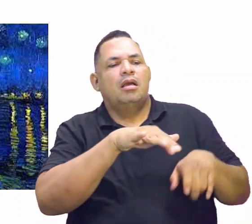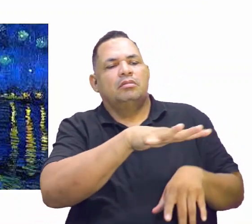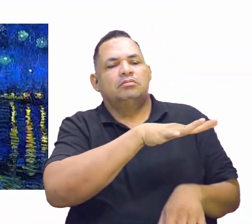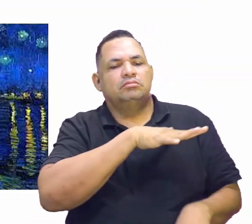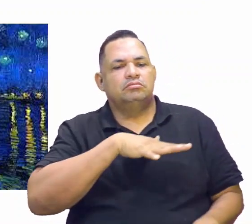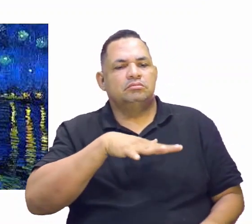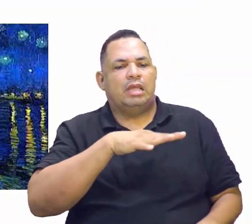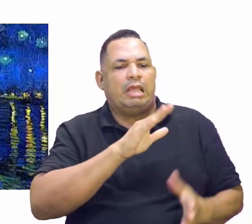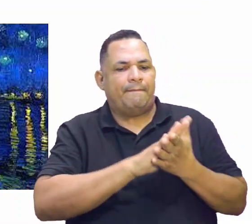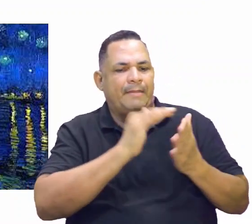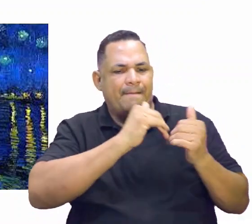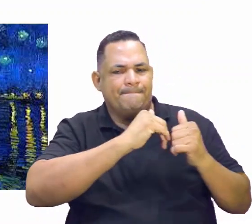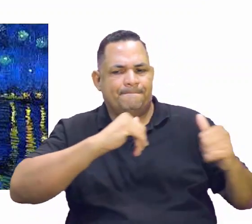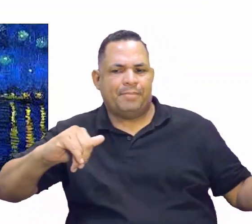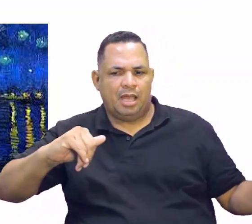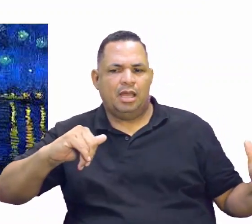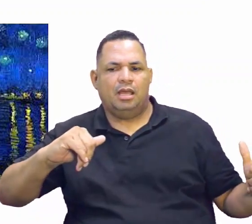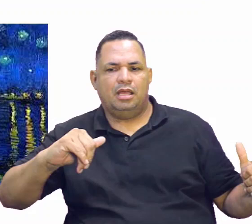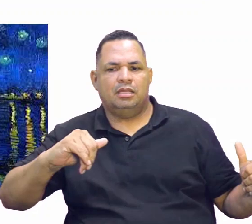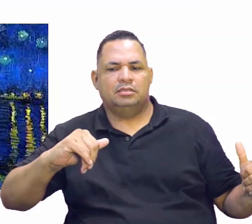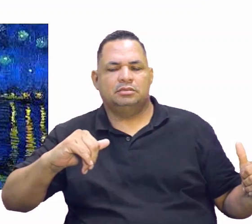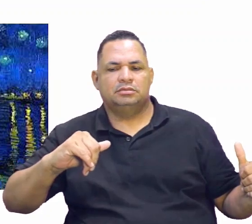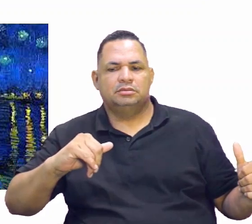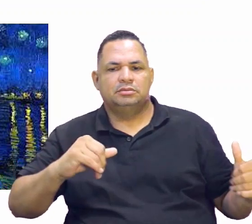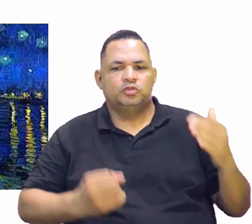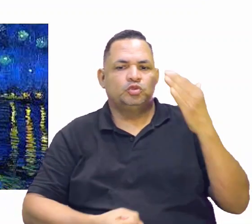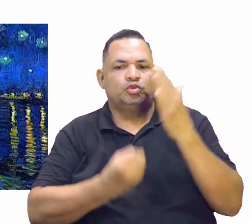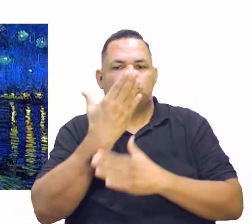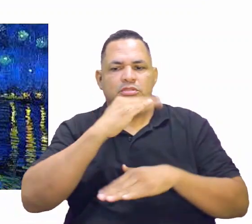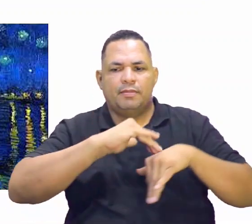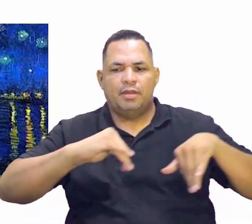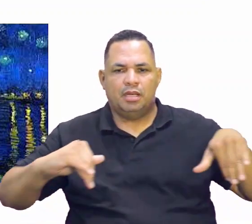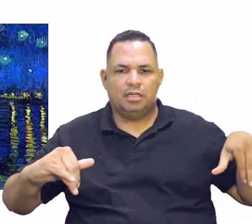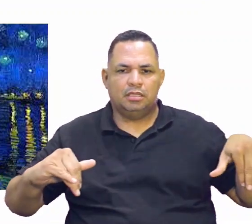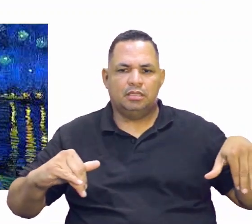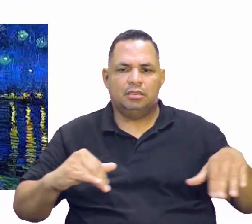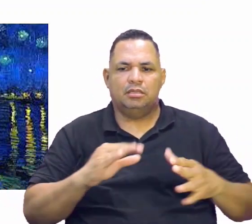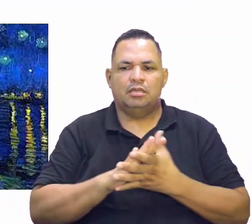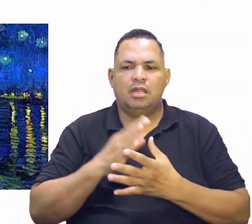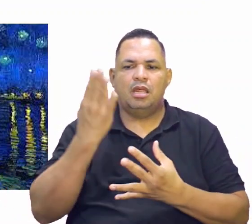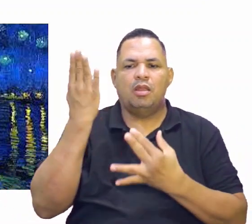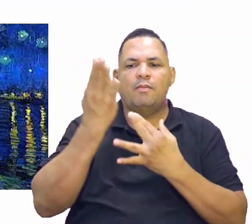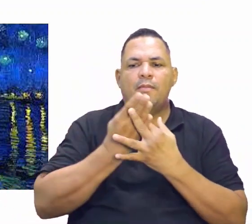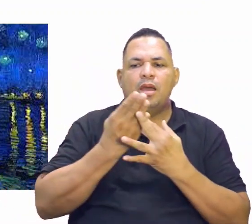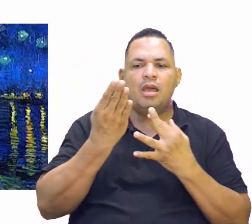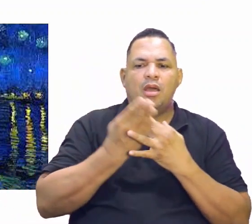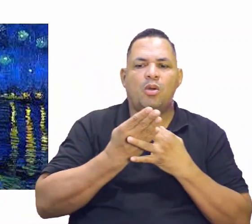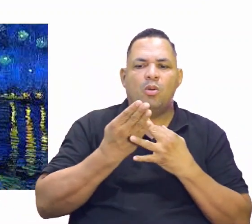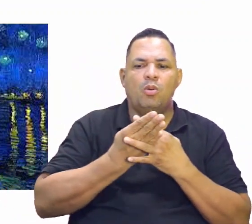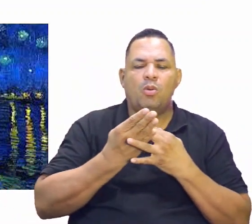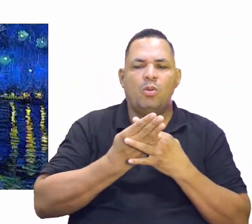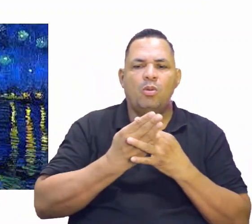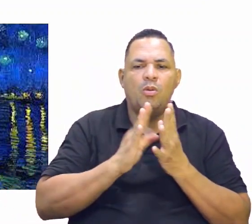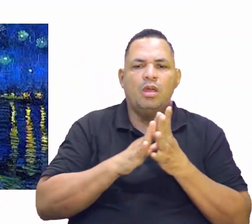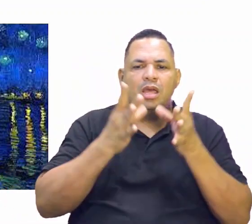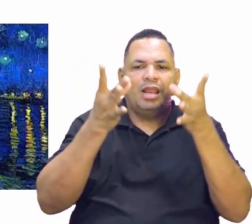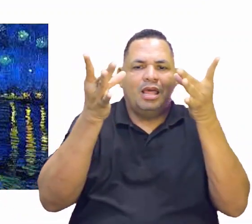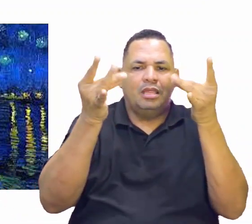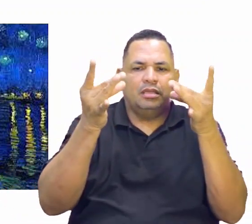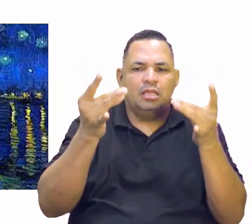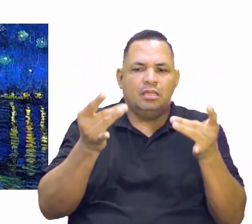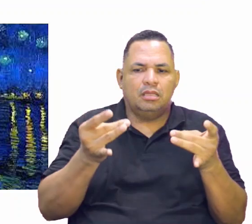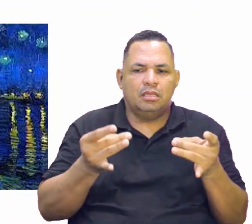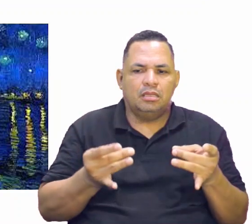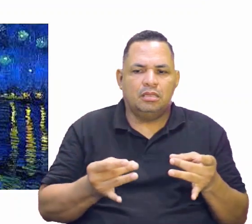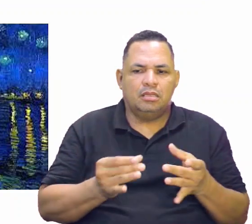aí vem essa quebra. Não, vamos quebrar, vamos romper, né? Lá do barroco. Exato. Olha, era detalhista lá,